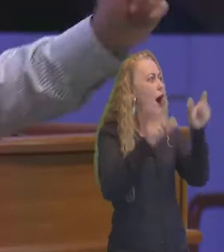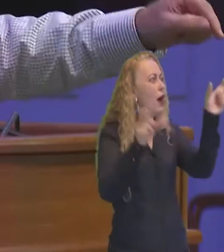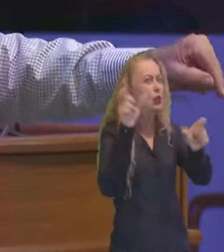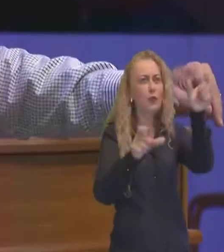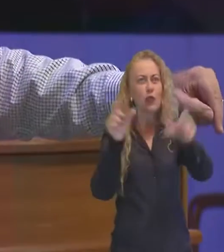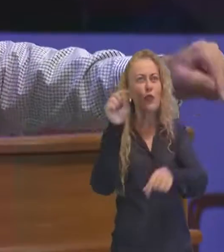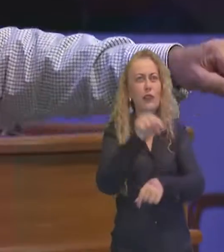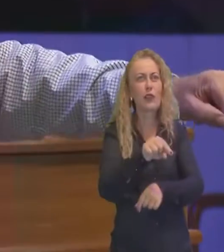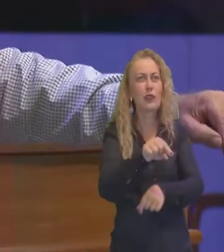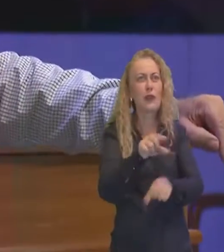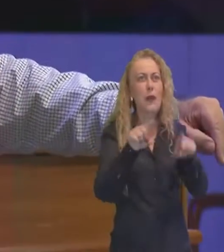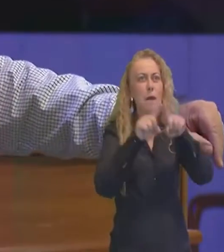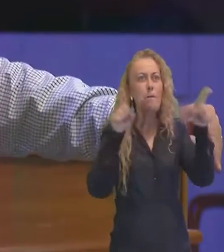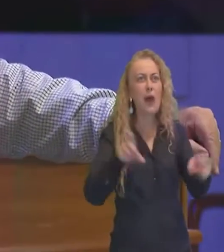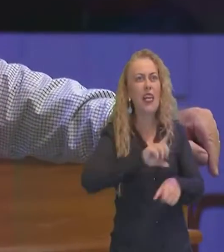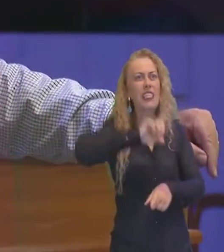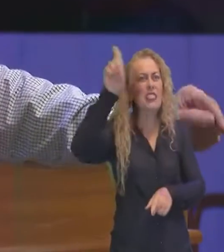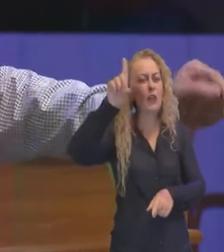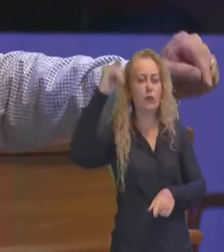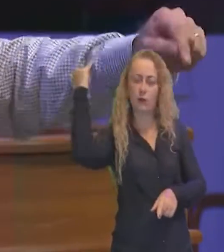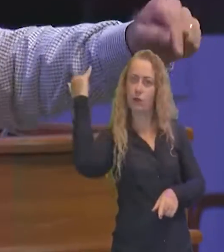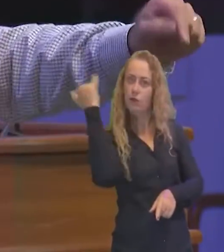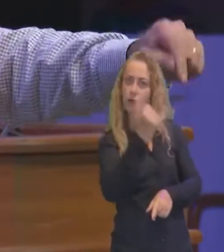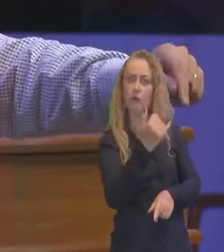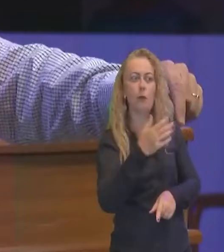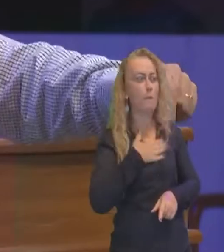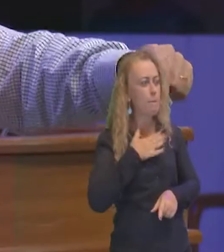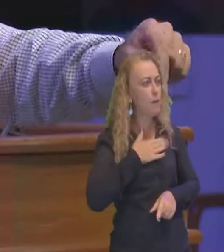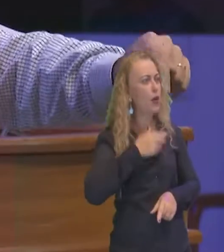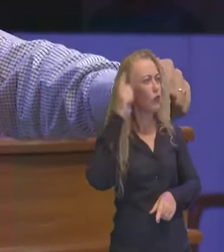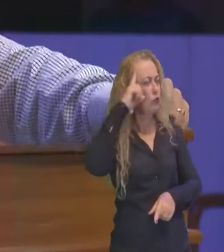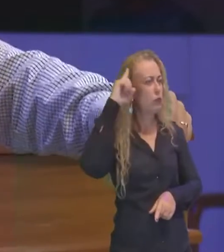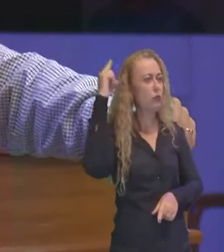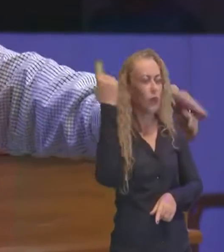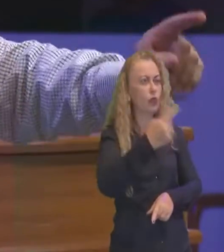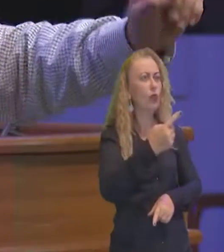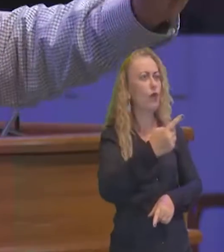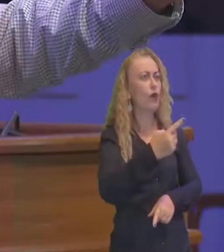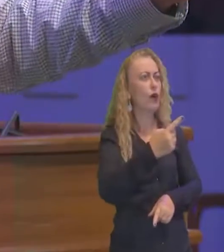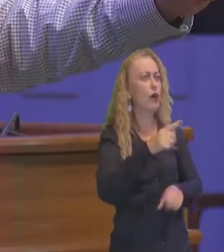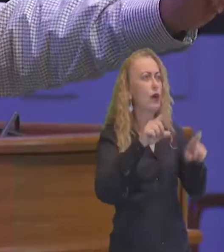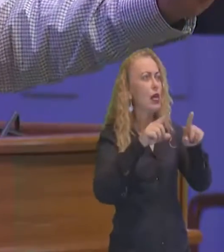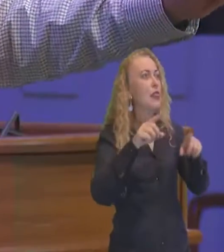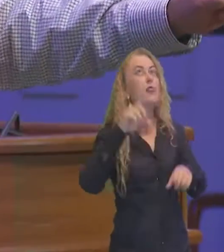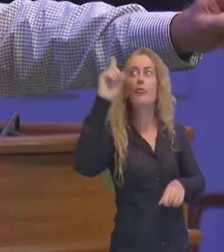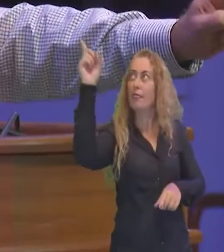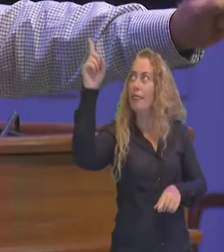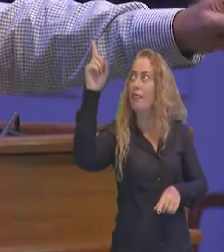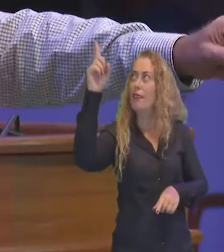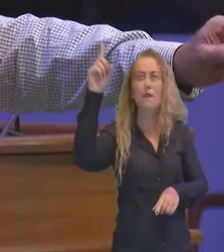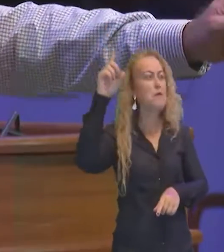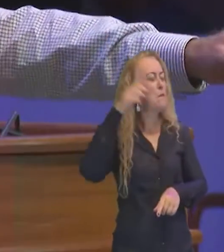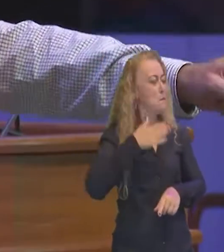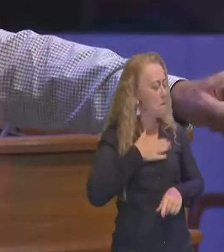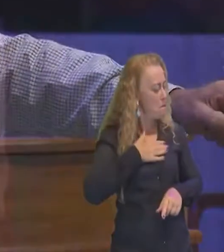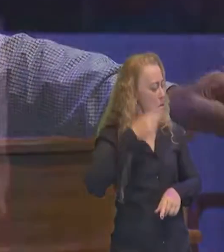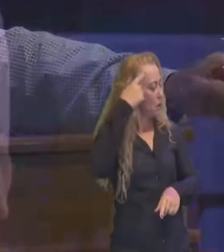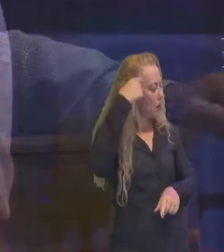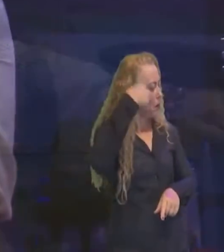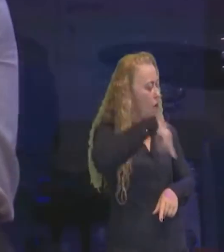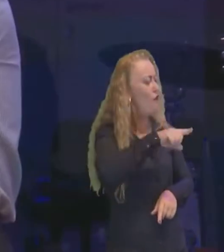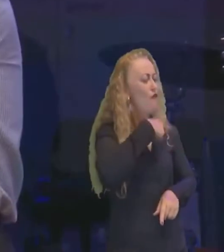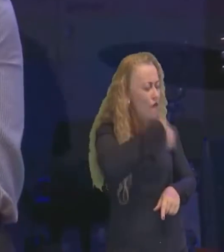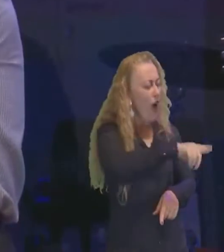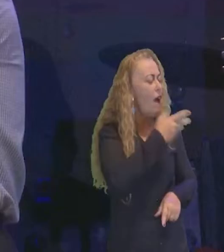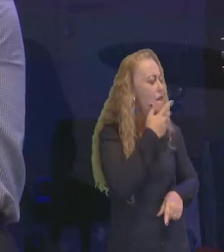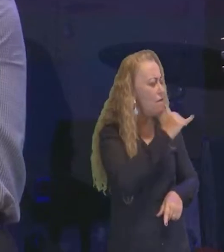igreja. Mas Deus manda falar e a gente fala, porque eu não vim aqui falar o que você quer ouvir, mas aquilo que você precisa ouvir da parte